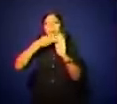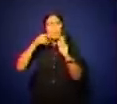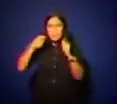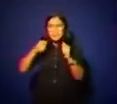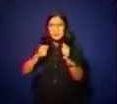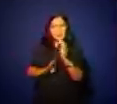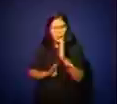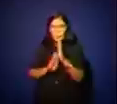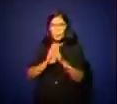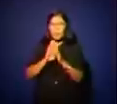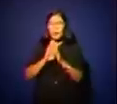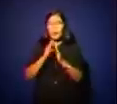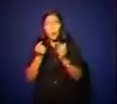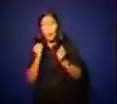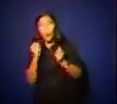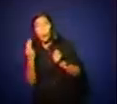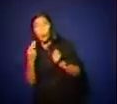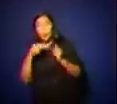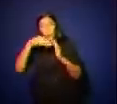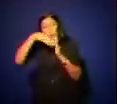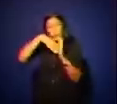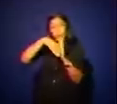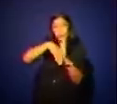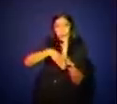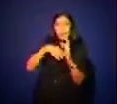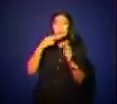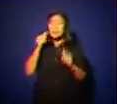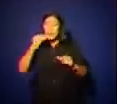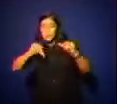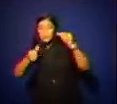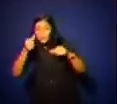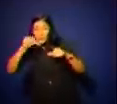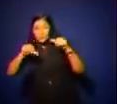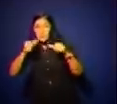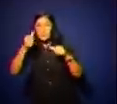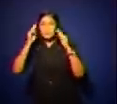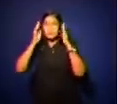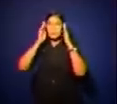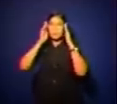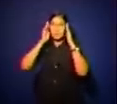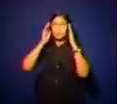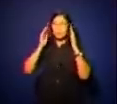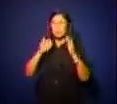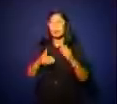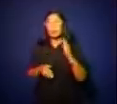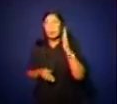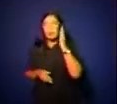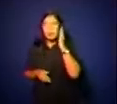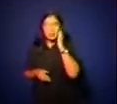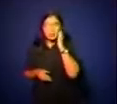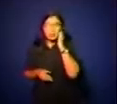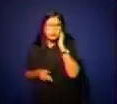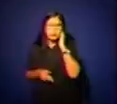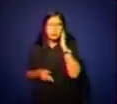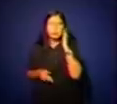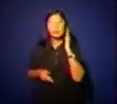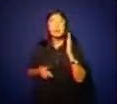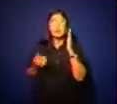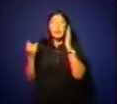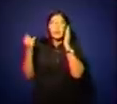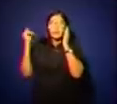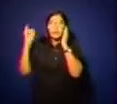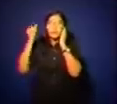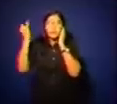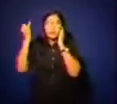Meta naquele momento onde a gente precificava a inflação de um ano Chegou Pra Ficar um e 60 anos 70 era muito maior por exemplo do descolamento que tem para cima hoje então assim é muito importante